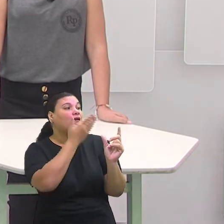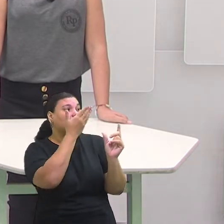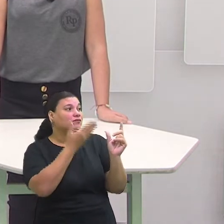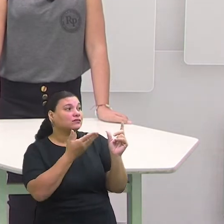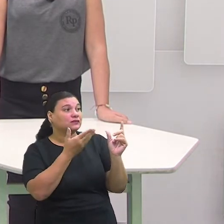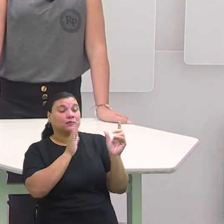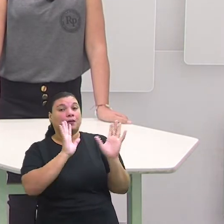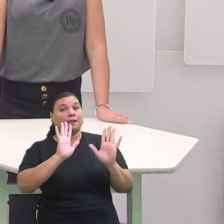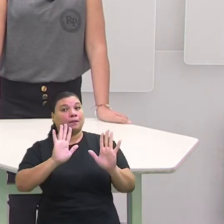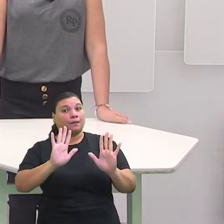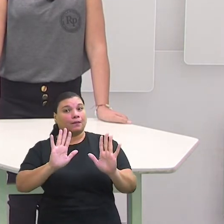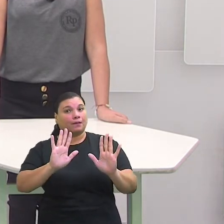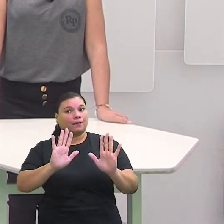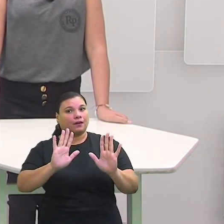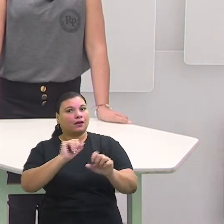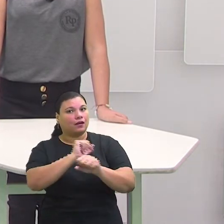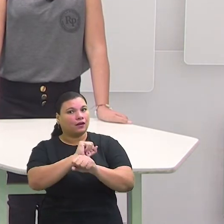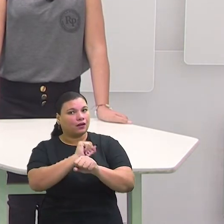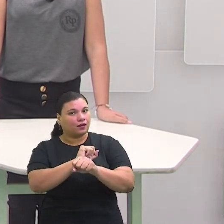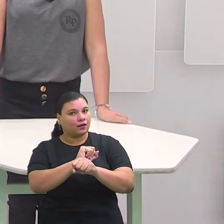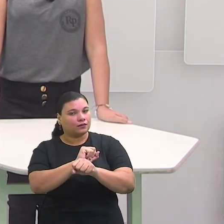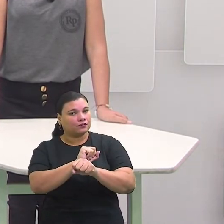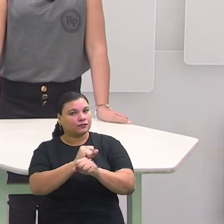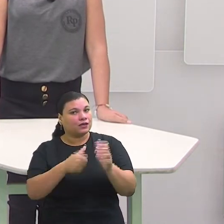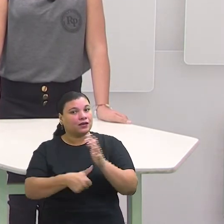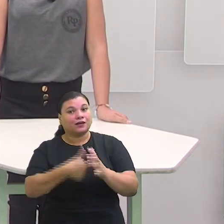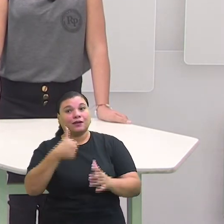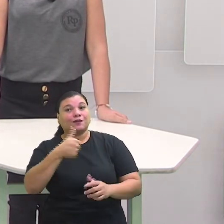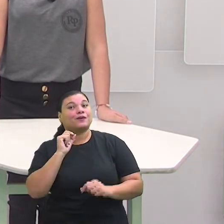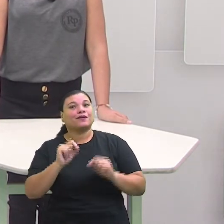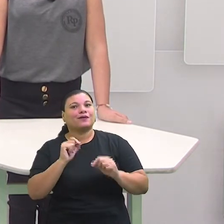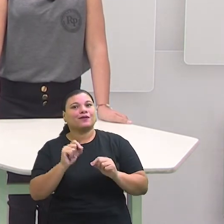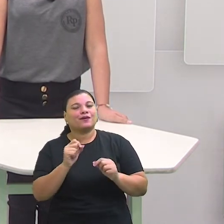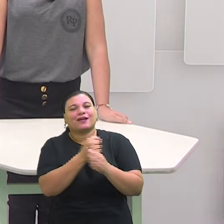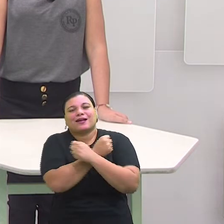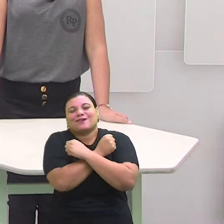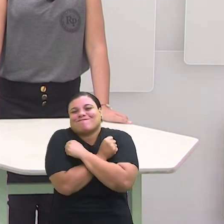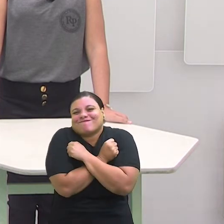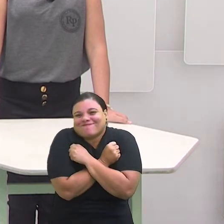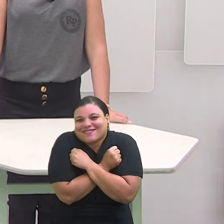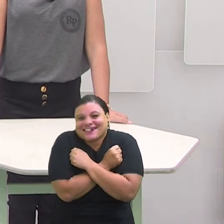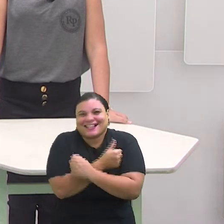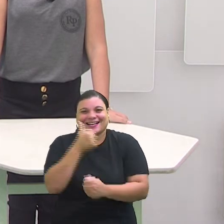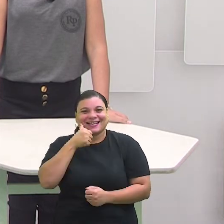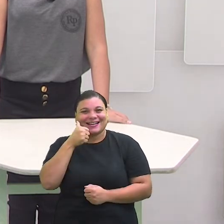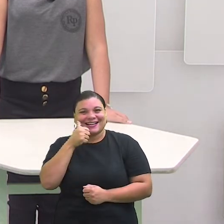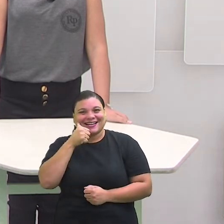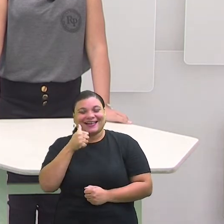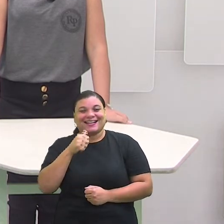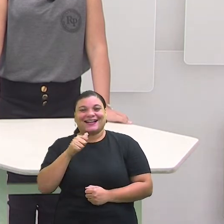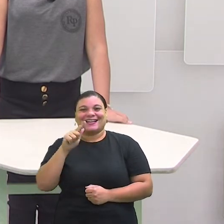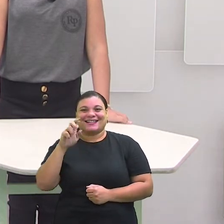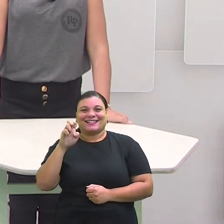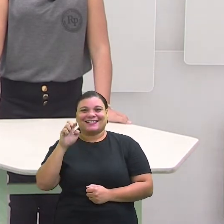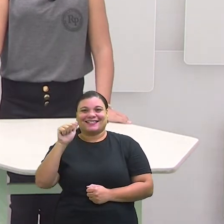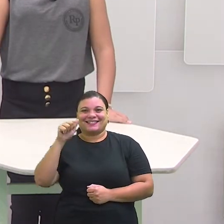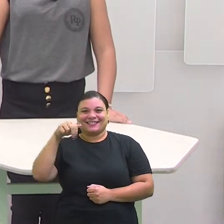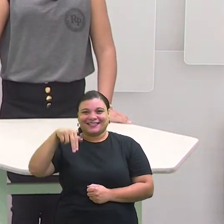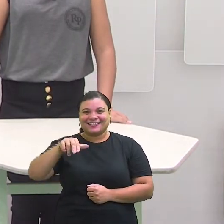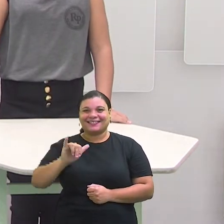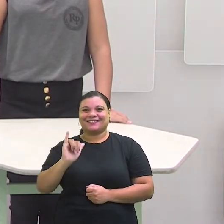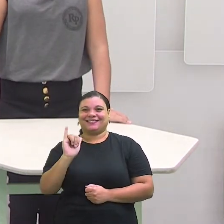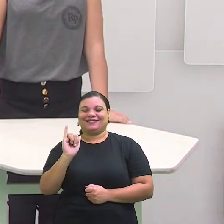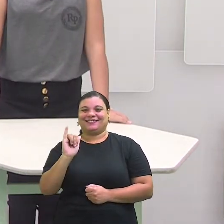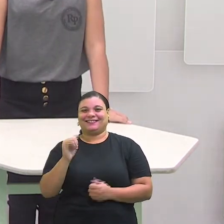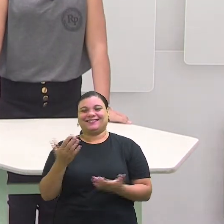Só que antes, eu vou estar mandando aqui um abraço para a Jeane. Um abraço para você que está aí nos acompanhando no YouTube.